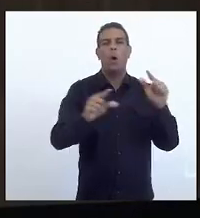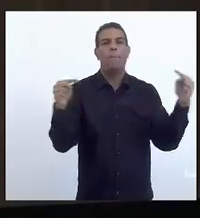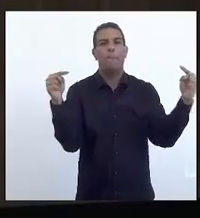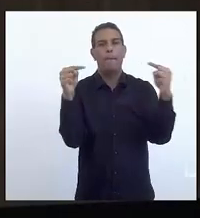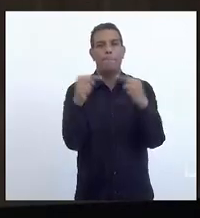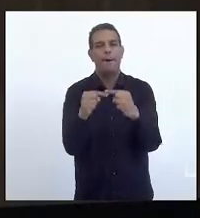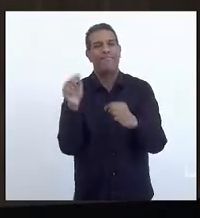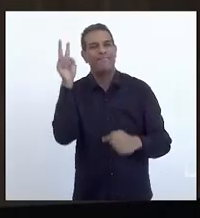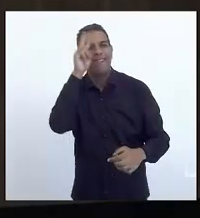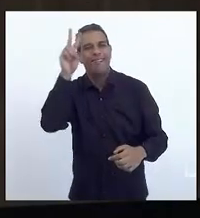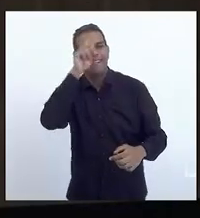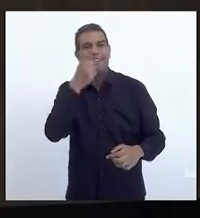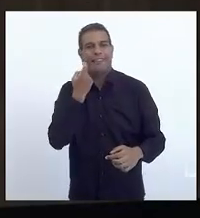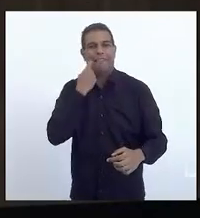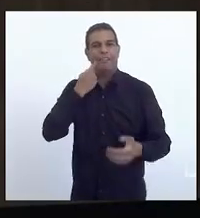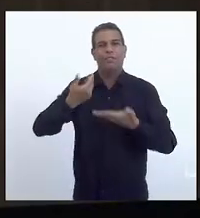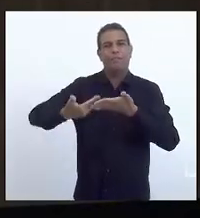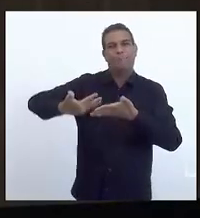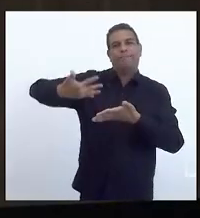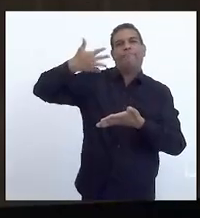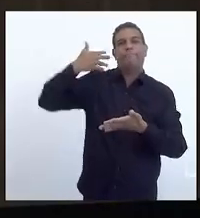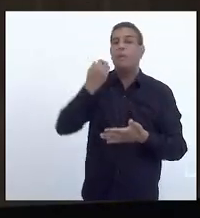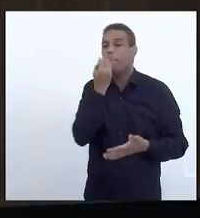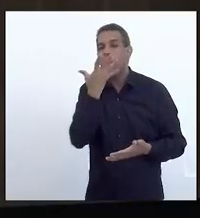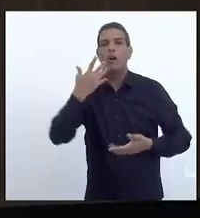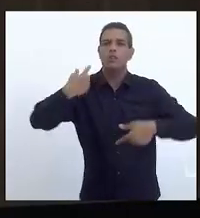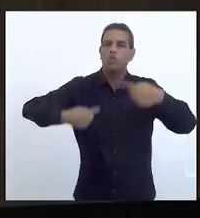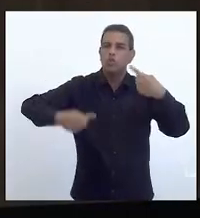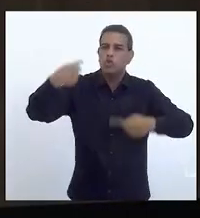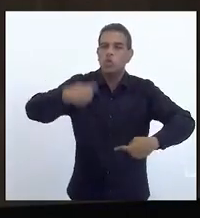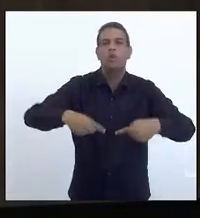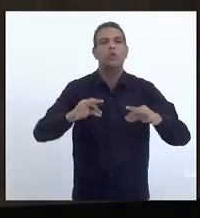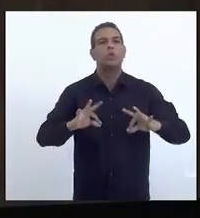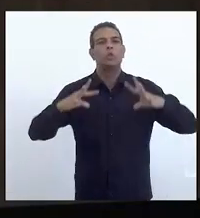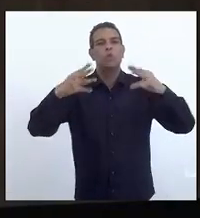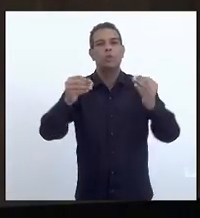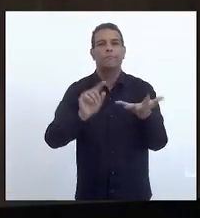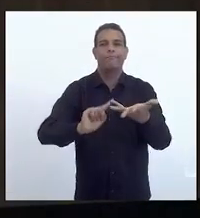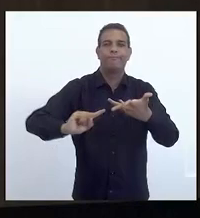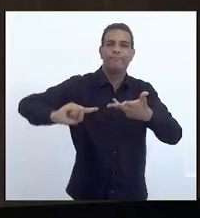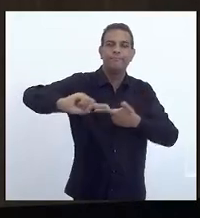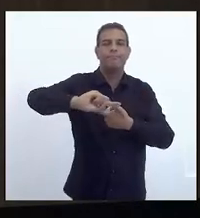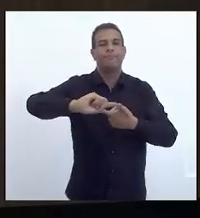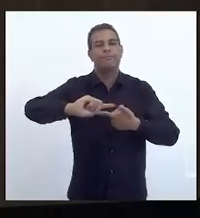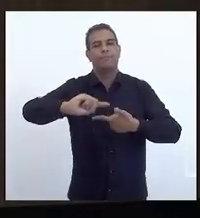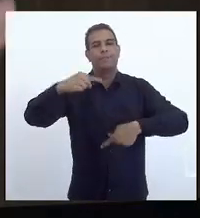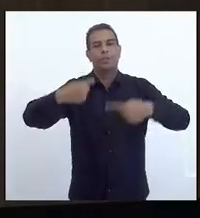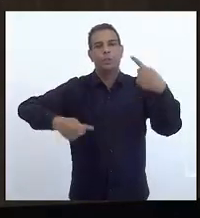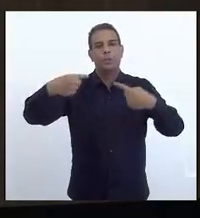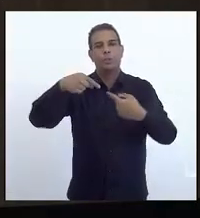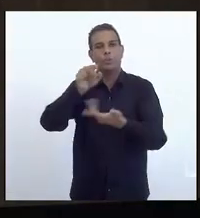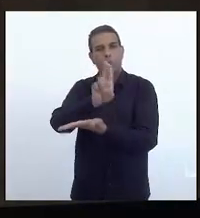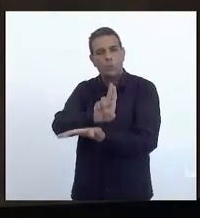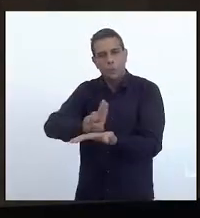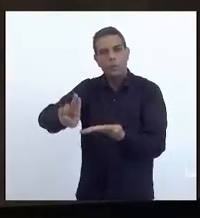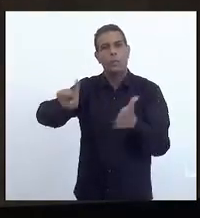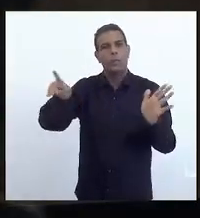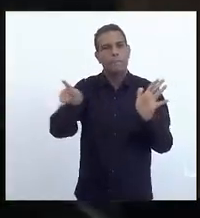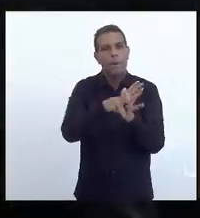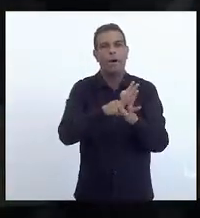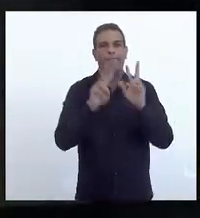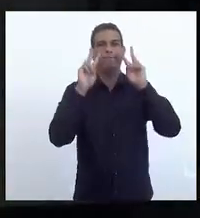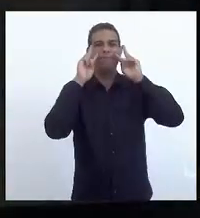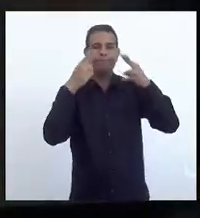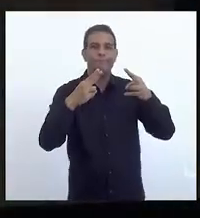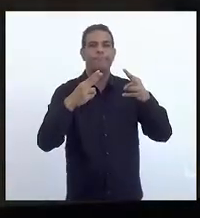Ela foi feita na última sexta-feira, uma boa audiência pública, com participação de vários especialistas, de universidade,